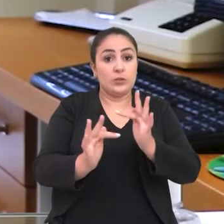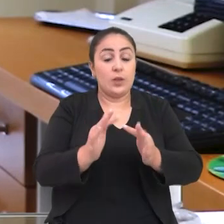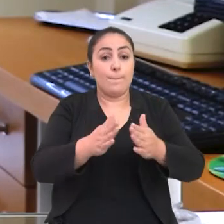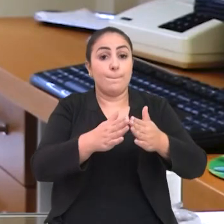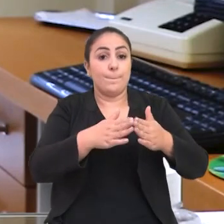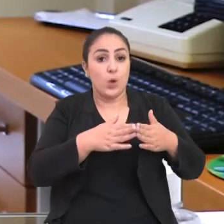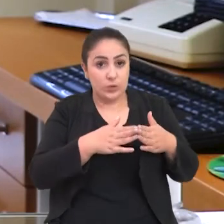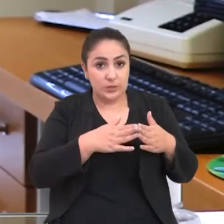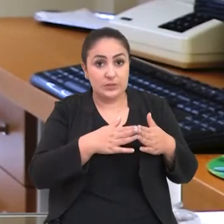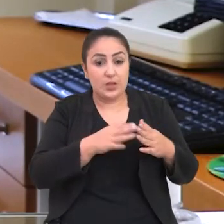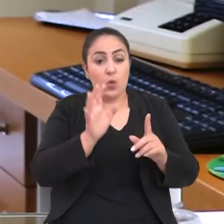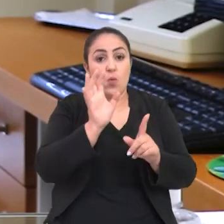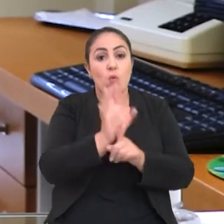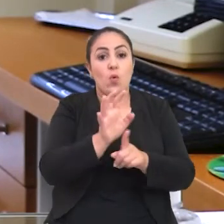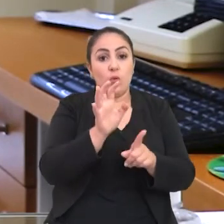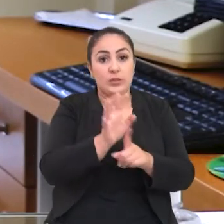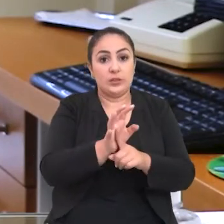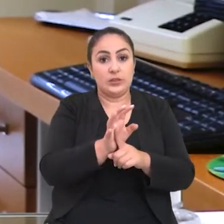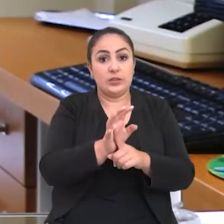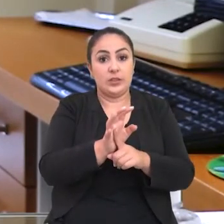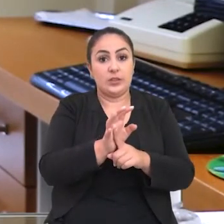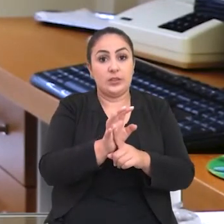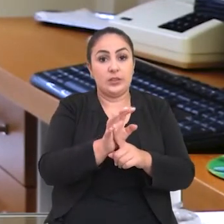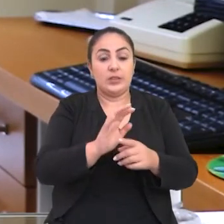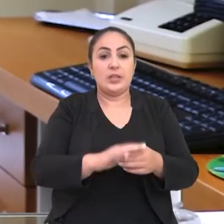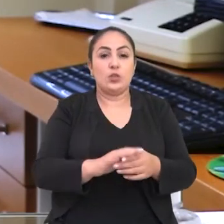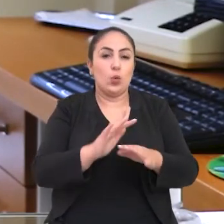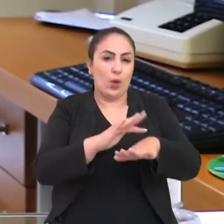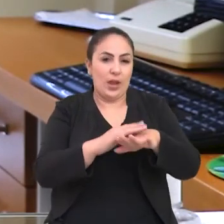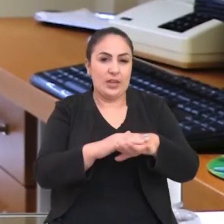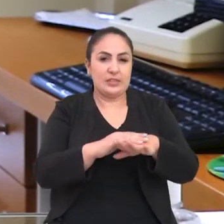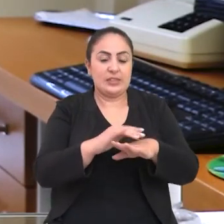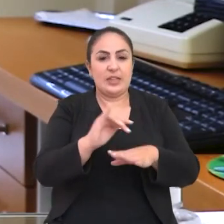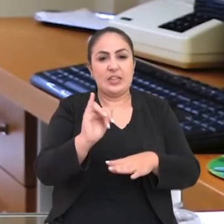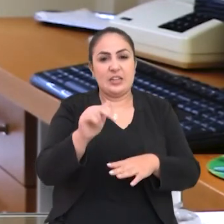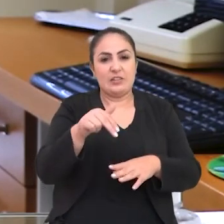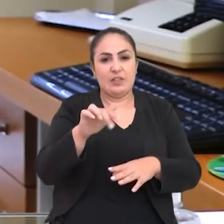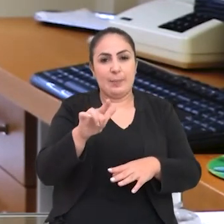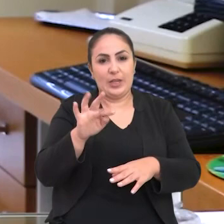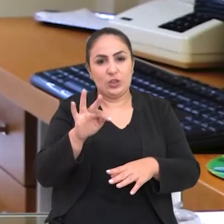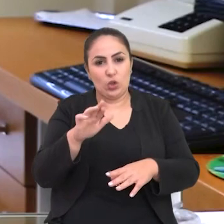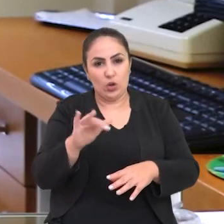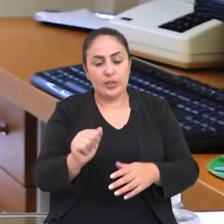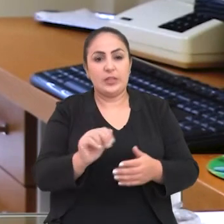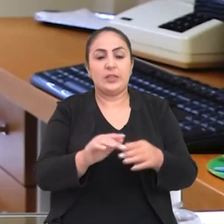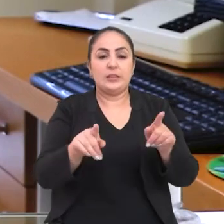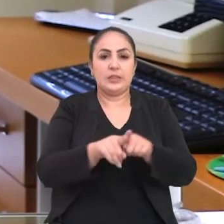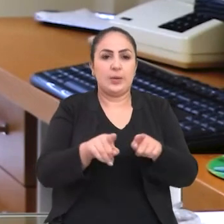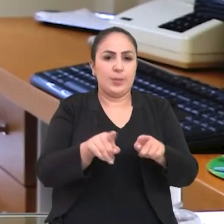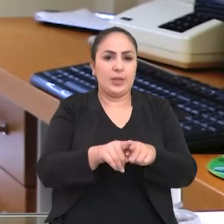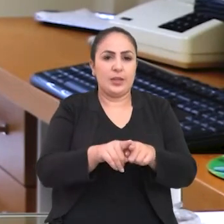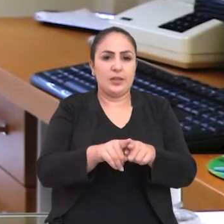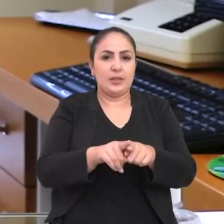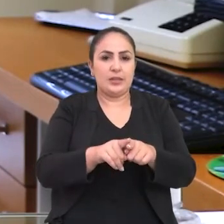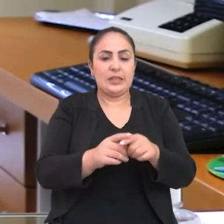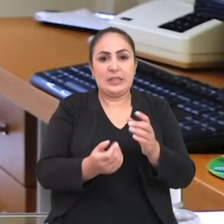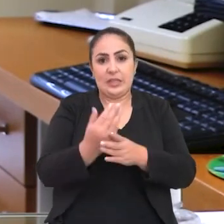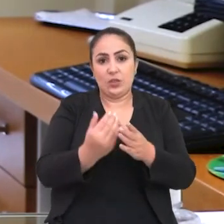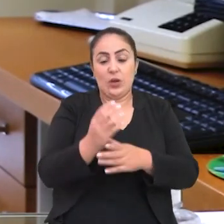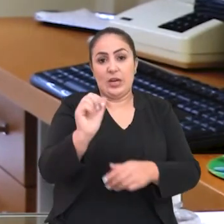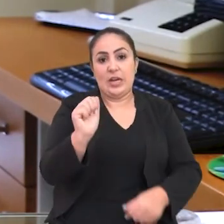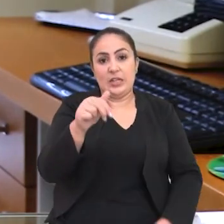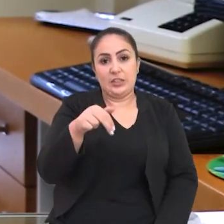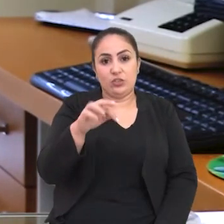tem uma função de proteção contra doenças inflamatórias e ou infecciosas, com